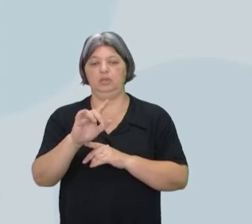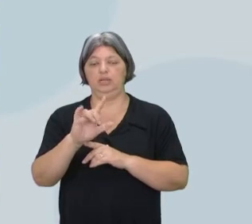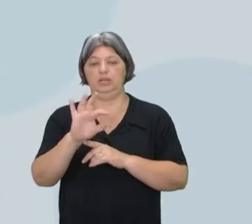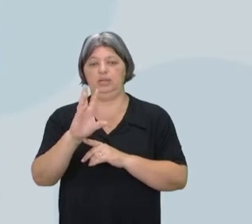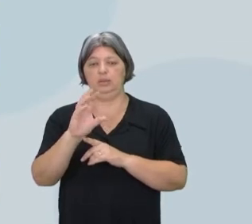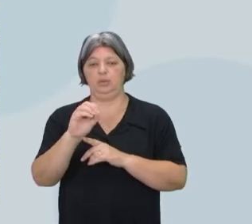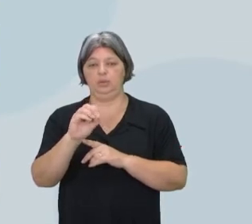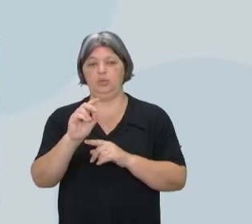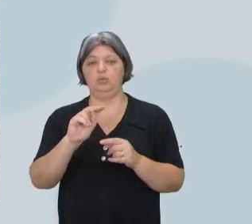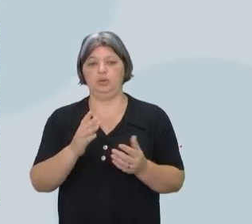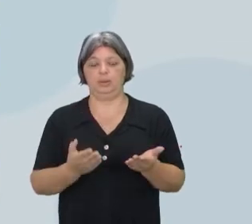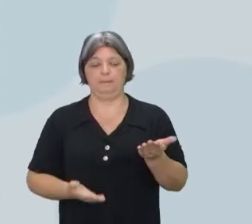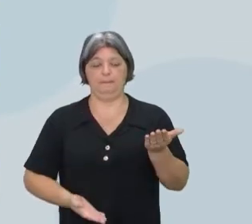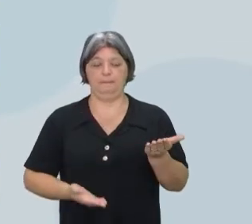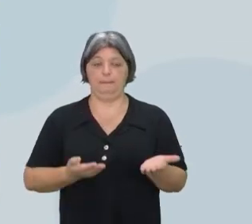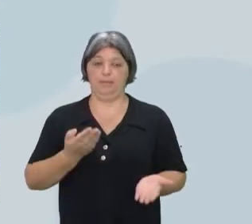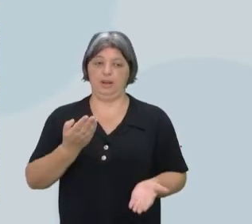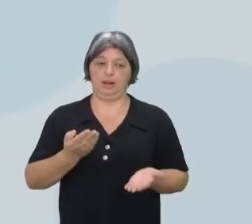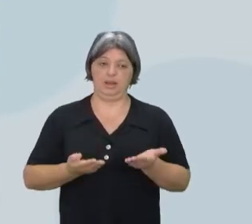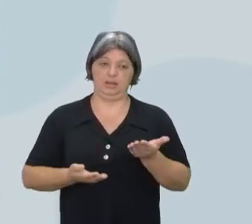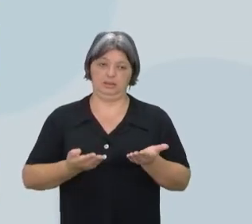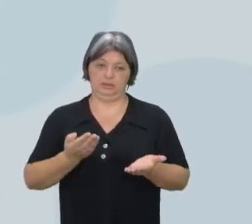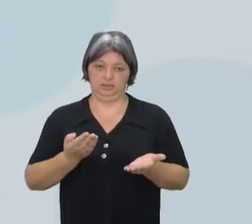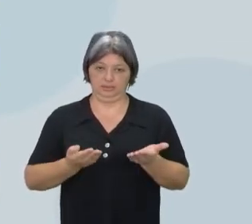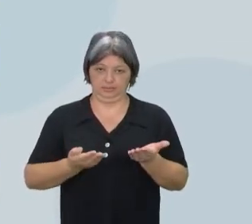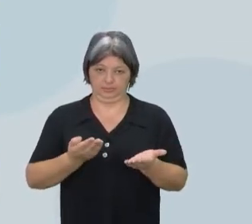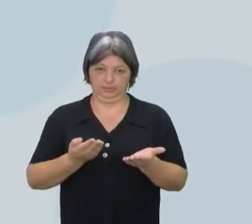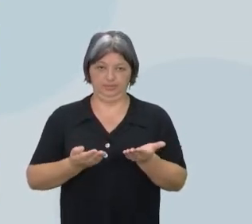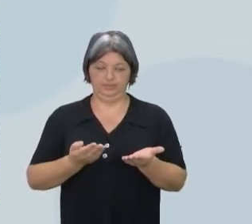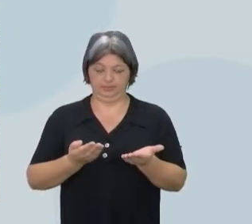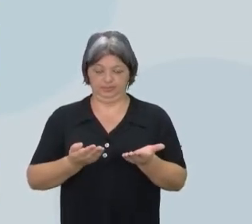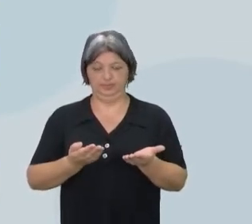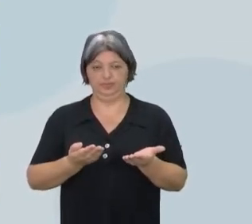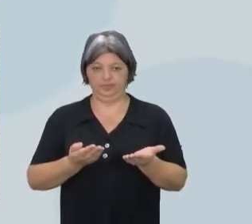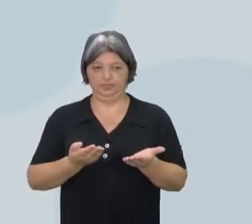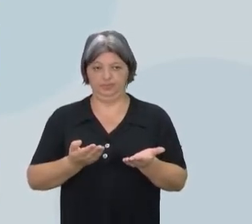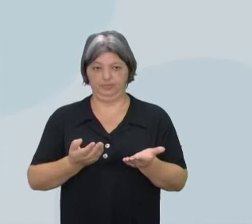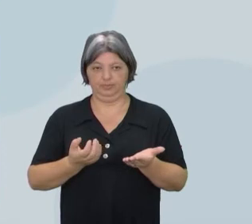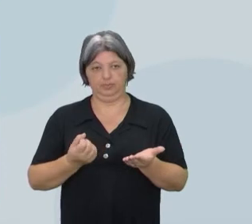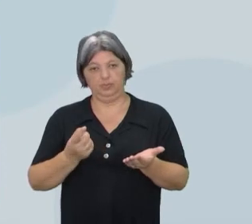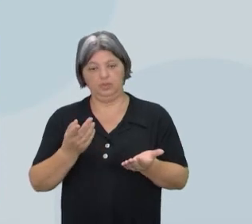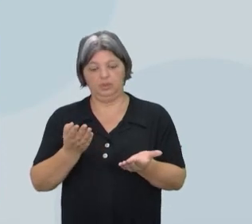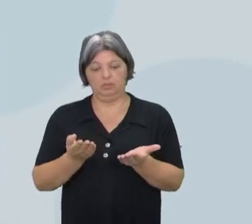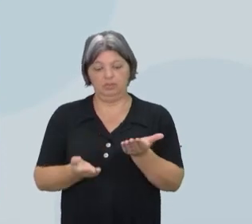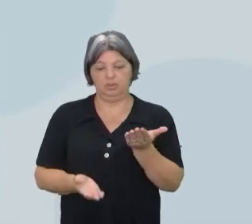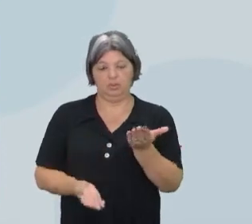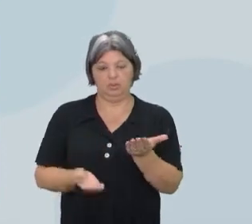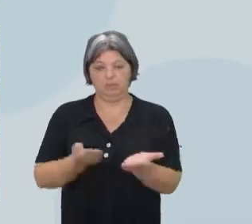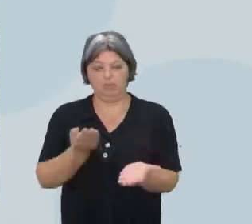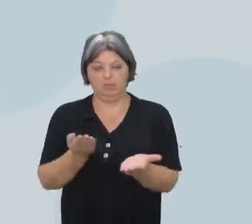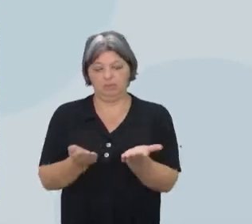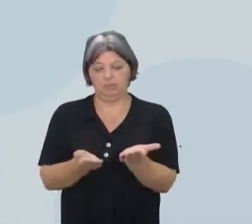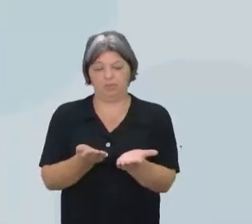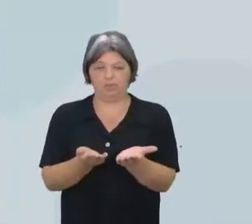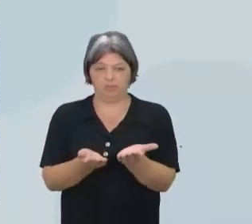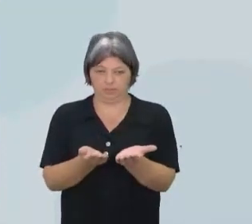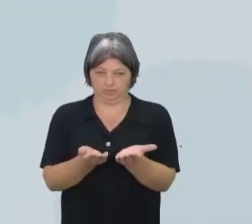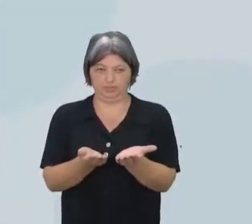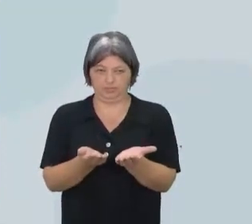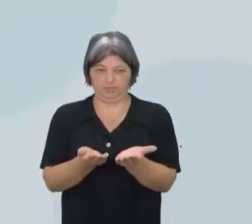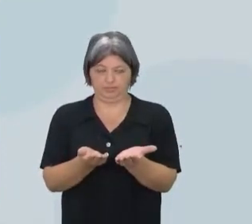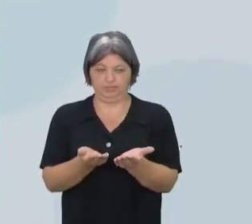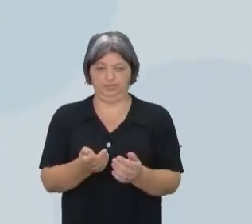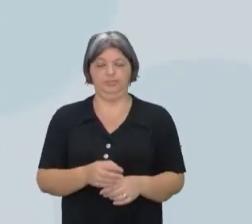balança, né, que ela está em equilíbrio, os dois pêndulos lá estão na mesma altura. Eu tenho